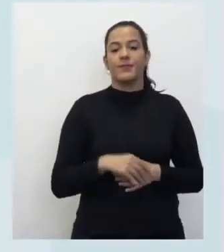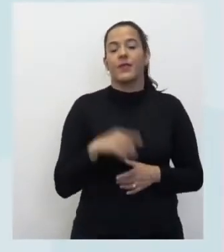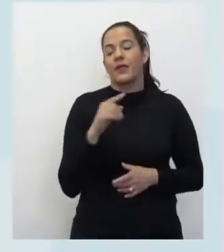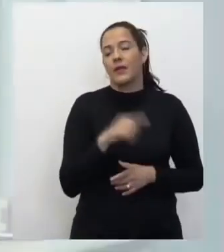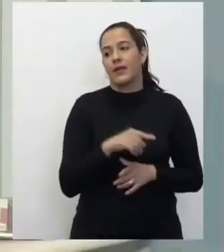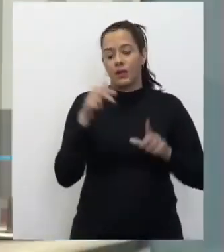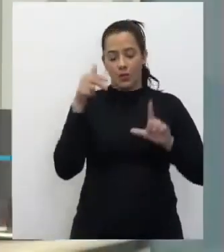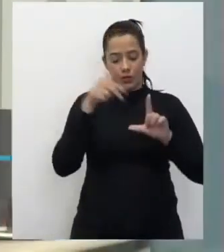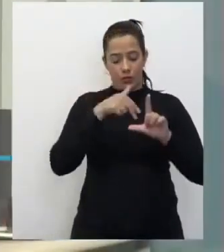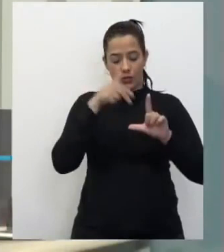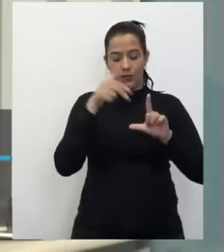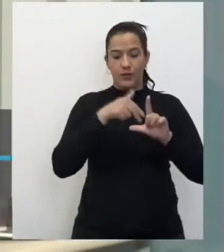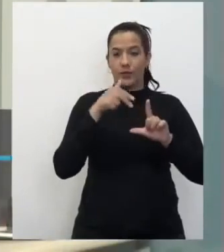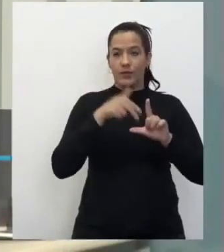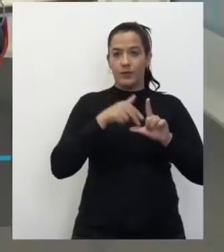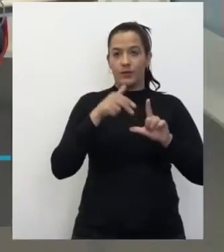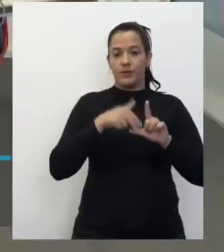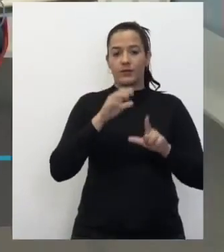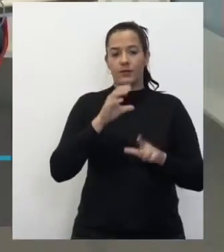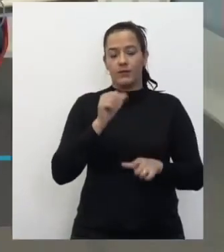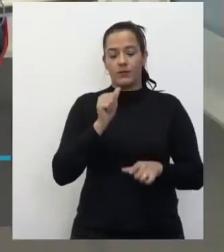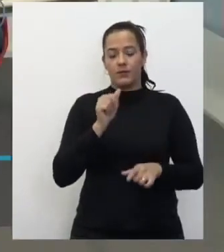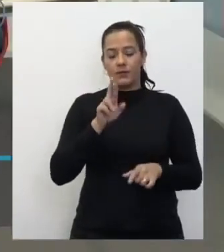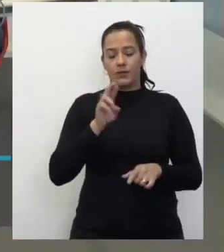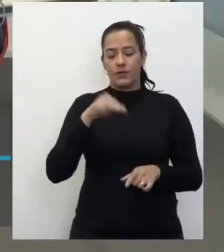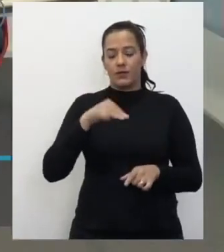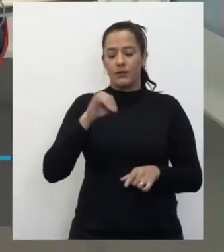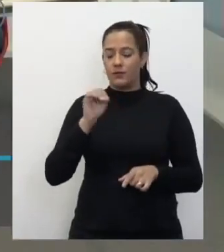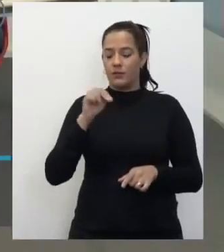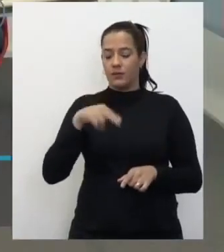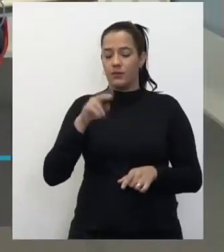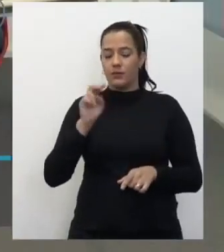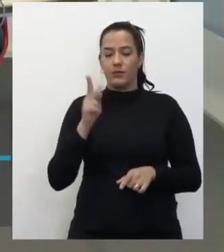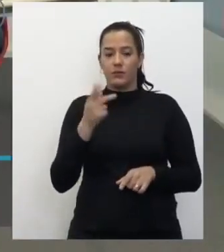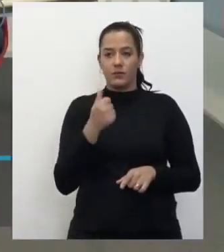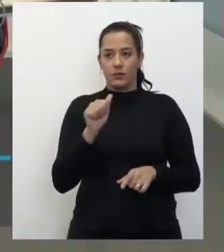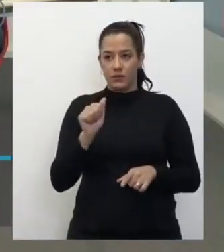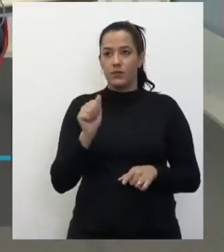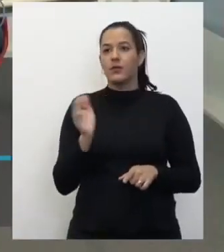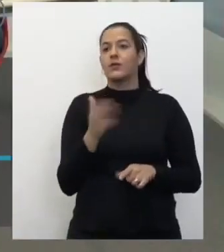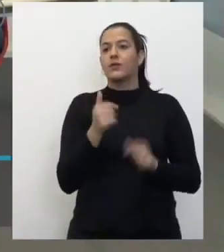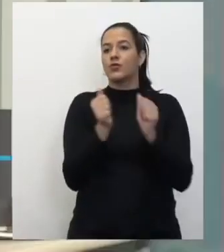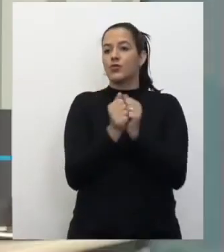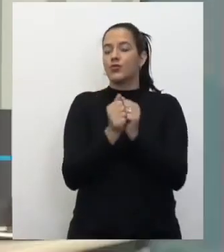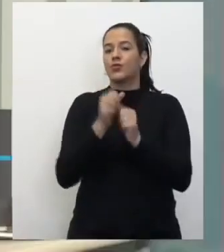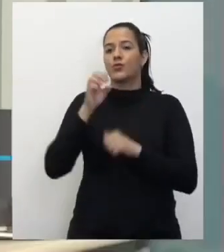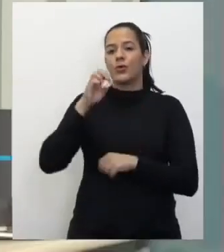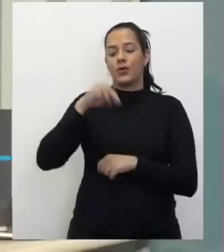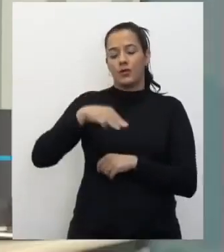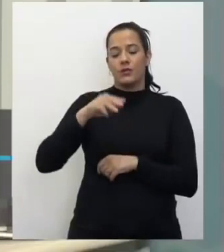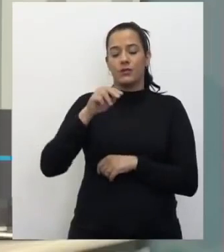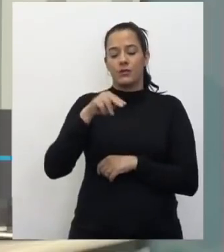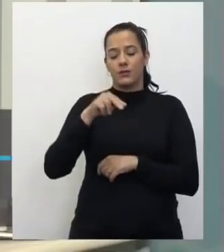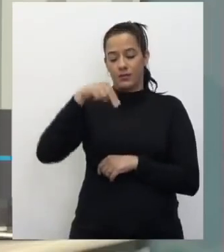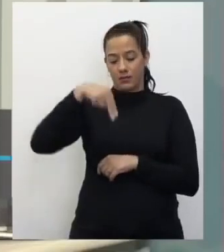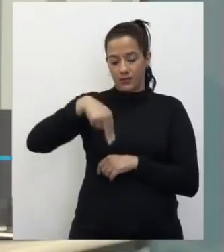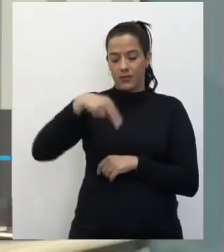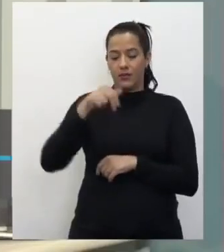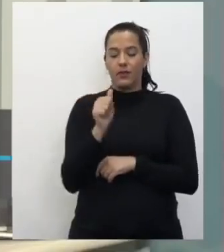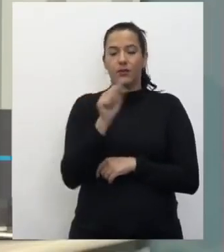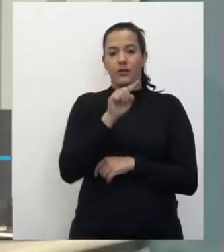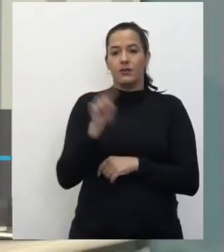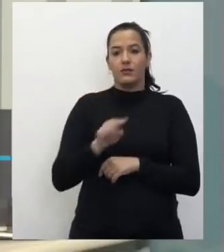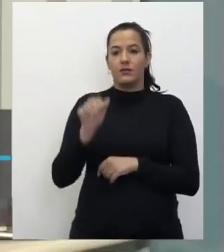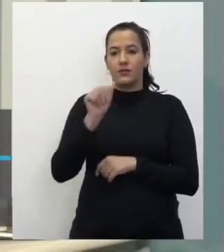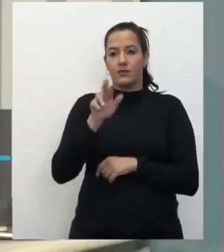Ah, boa, Dani! A Tereza Cristina já tá meio que fazendo, né? Ela até mencionou a Nazaré quando empurrou alguém da Nazaré escada. da